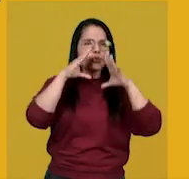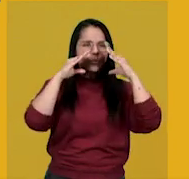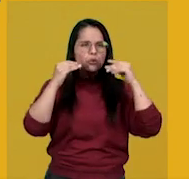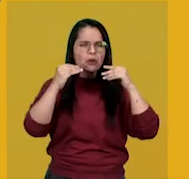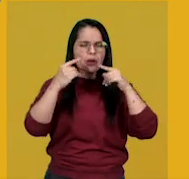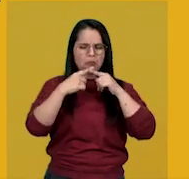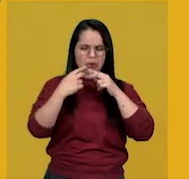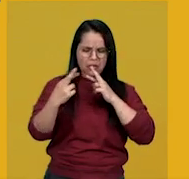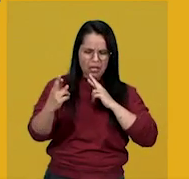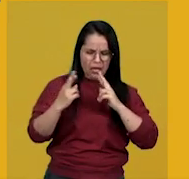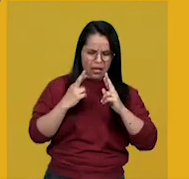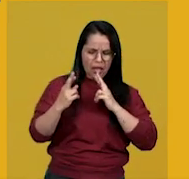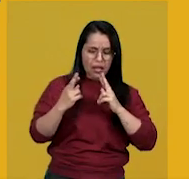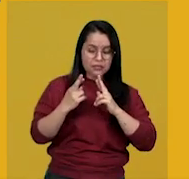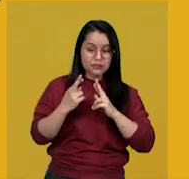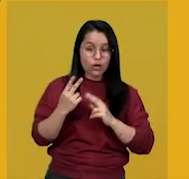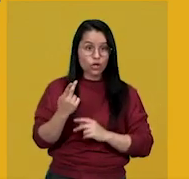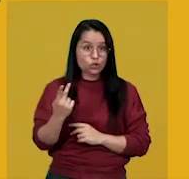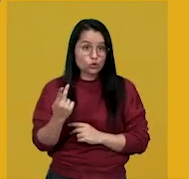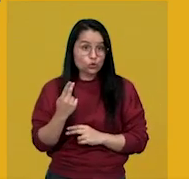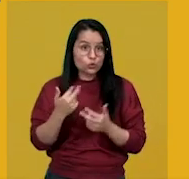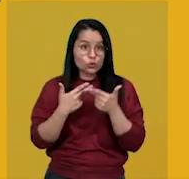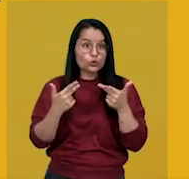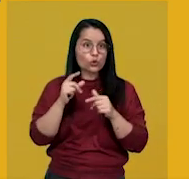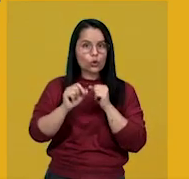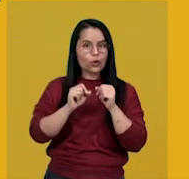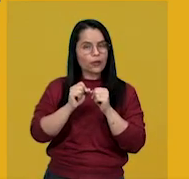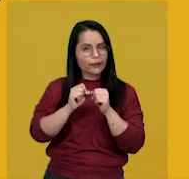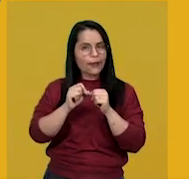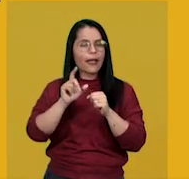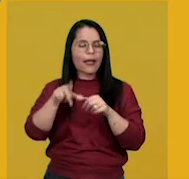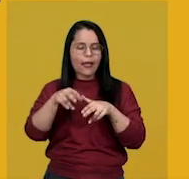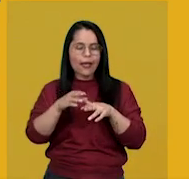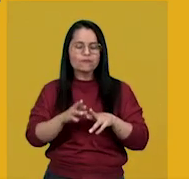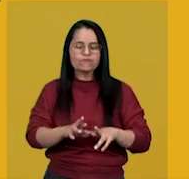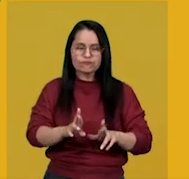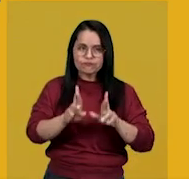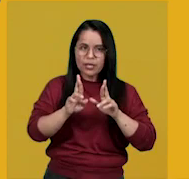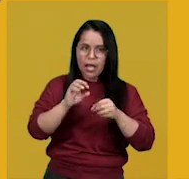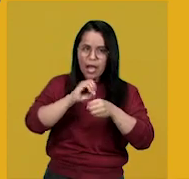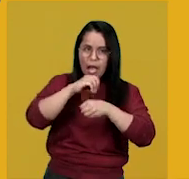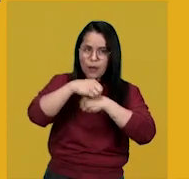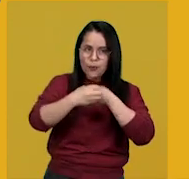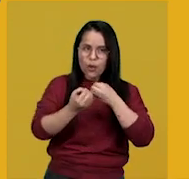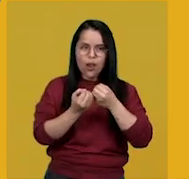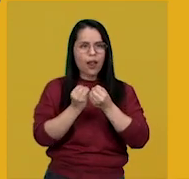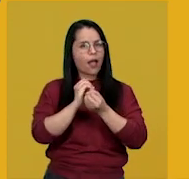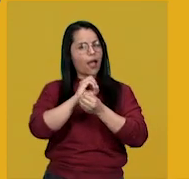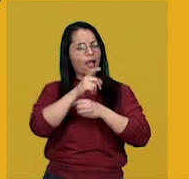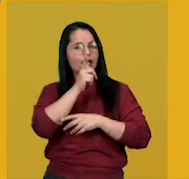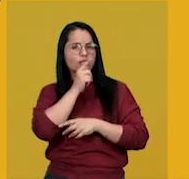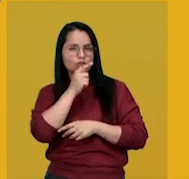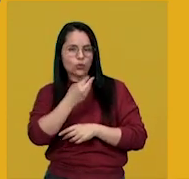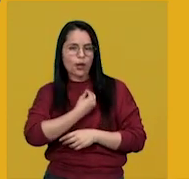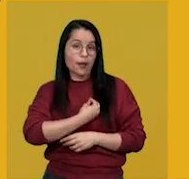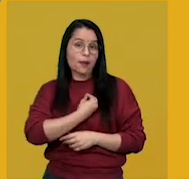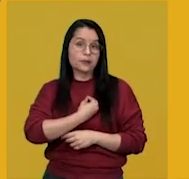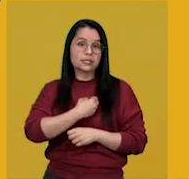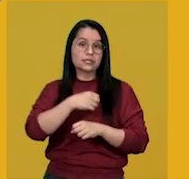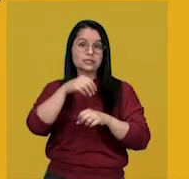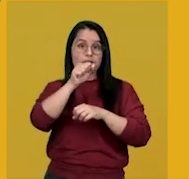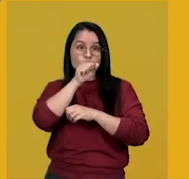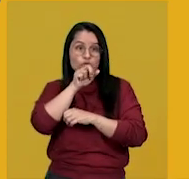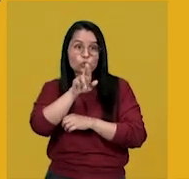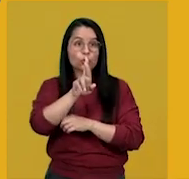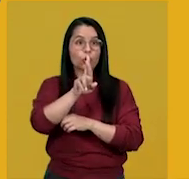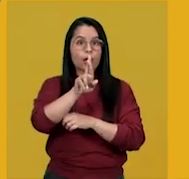outra? É que ambos os fatos são causados pelas moléculas de água presentes no ar e no estado de